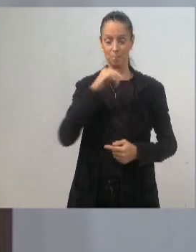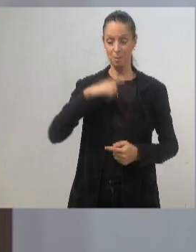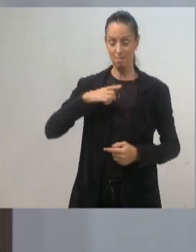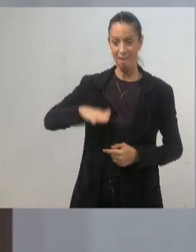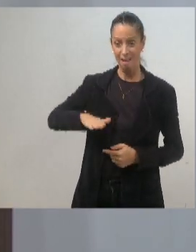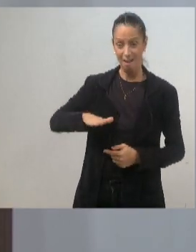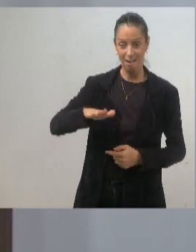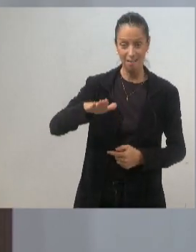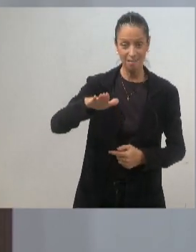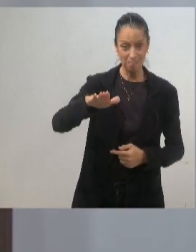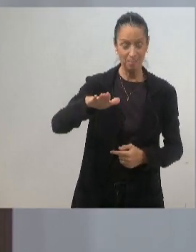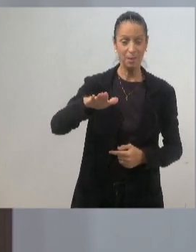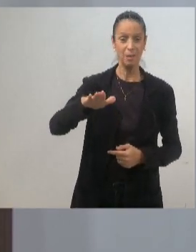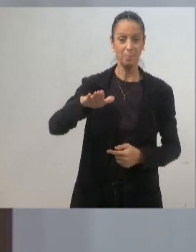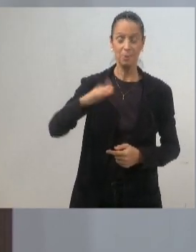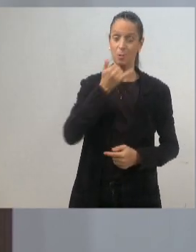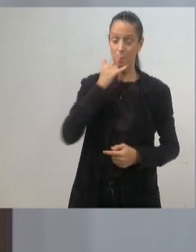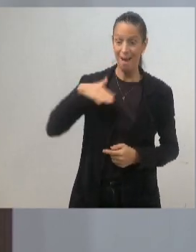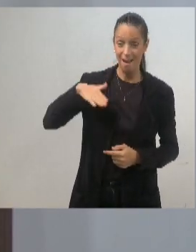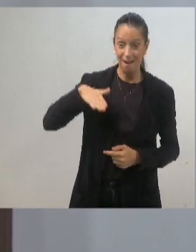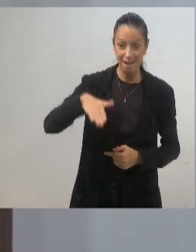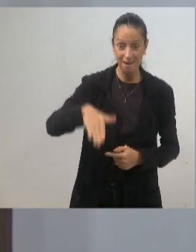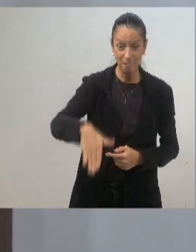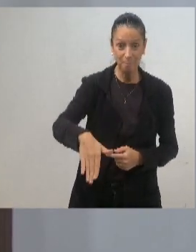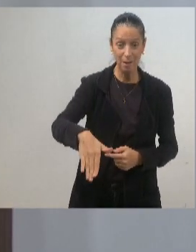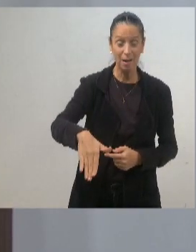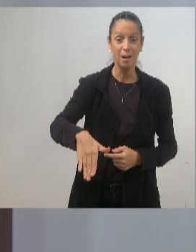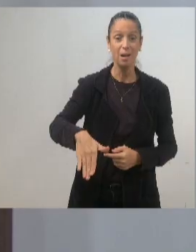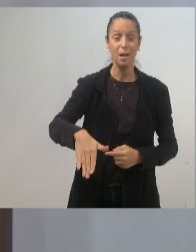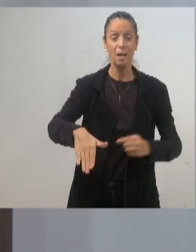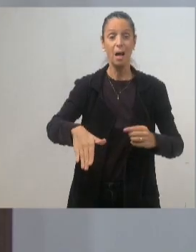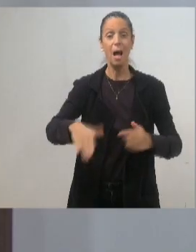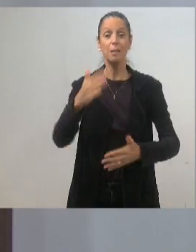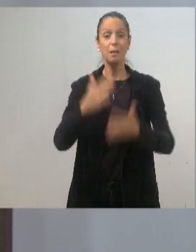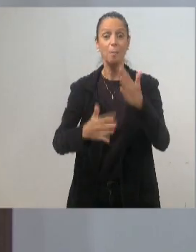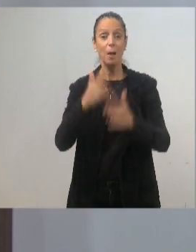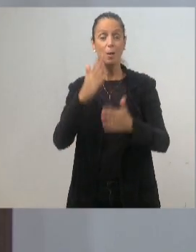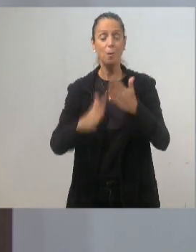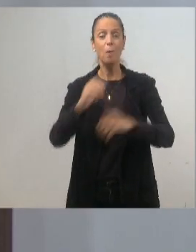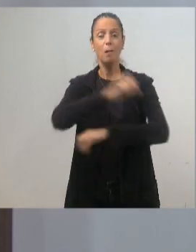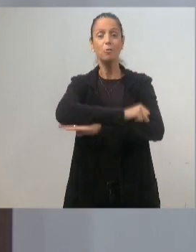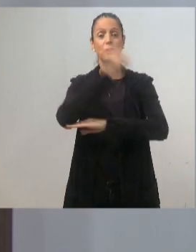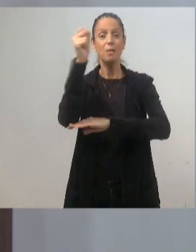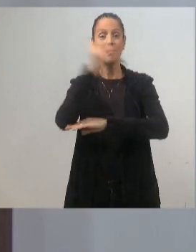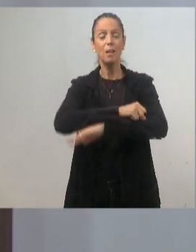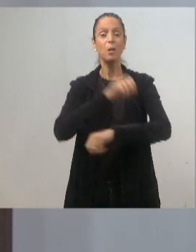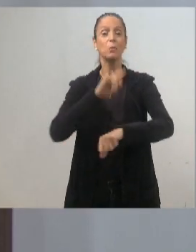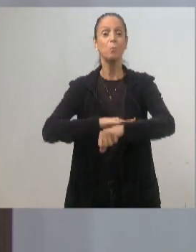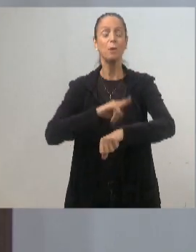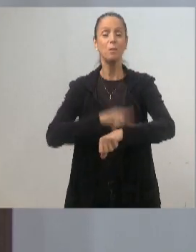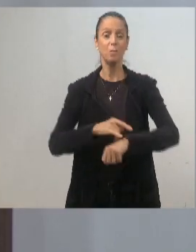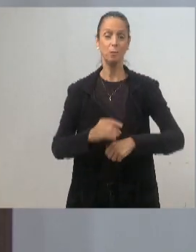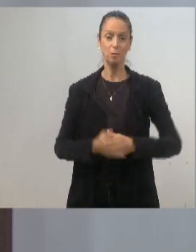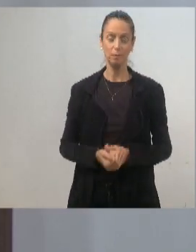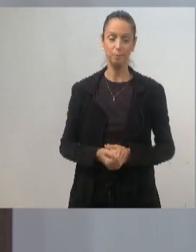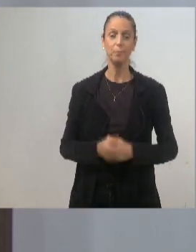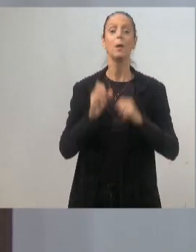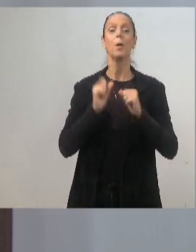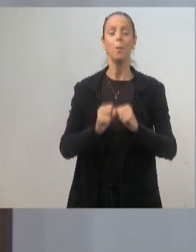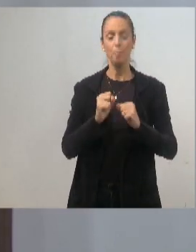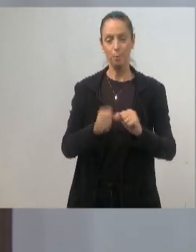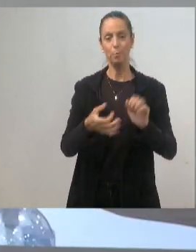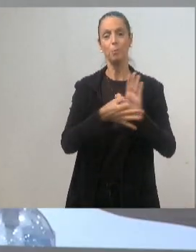acesso para a parte inferior da escola cobriu as janelas do banheiro, um espaço que precisa ser arejado. Concedo a parte a cada